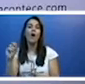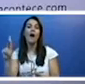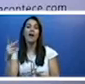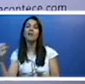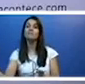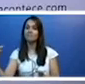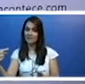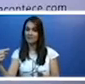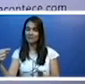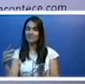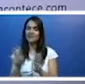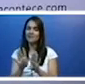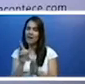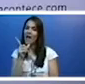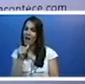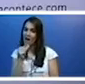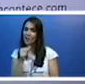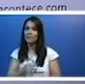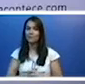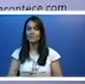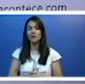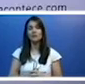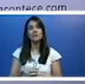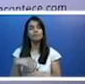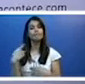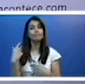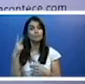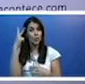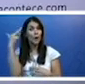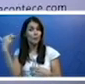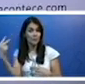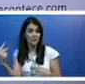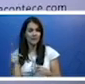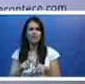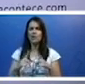é uma substância aquosa. Então, de maneira geral,